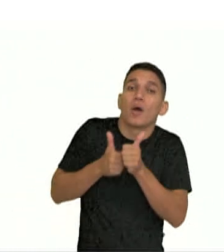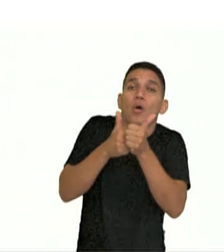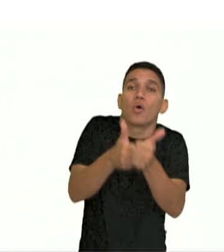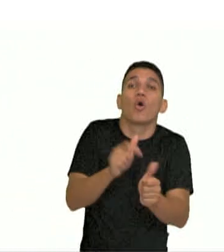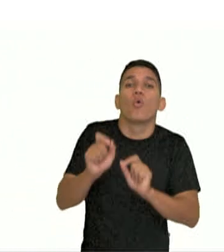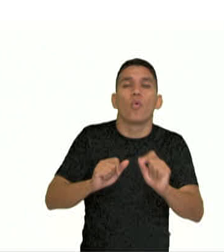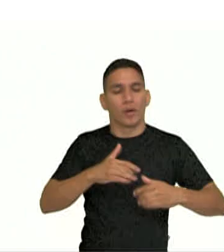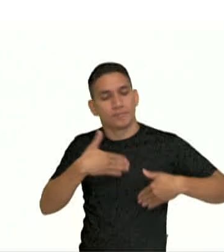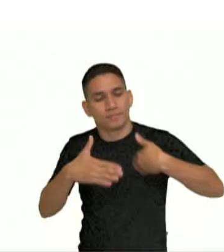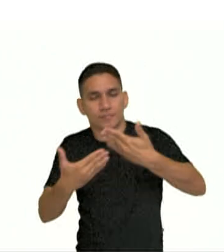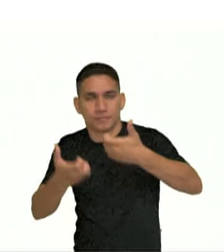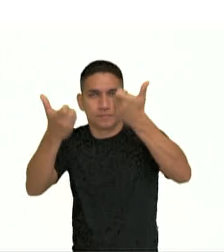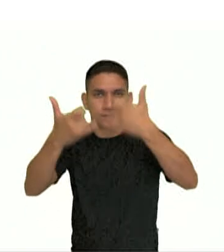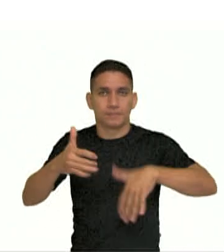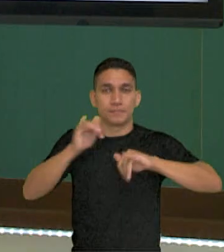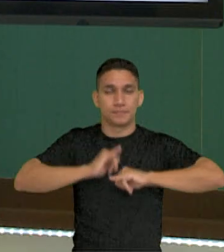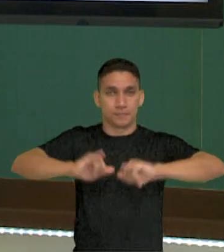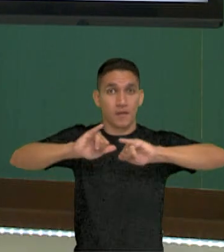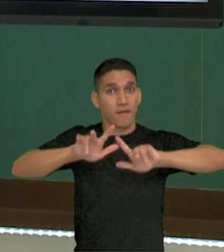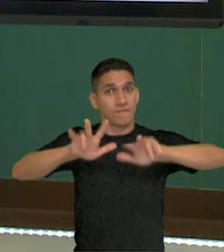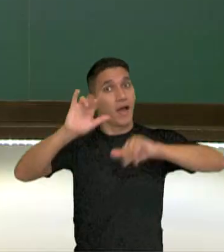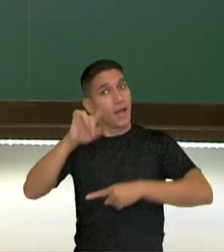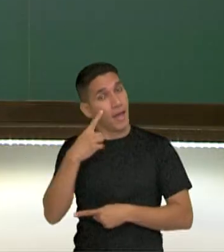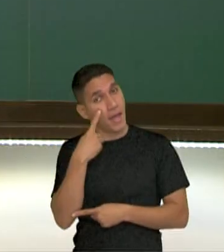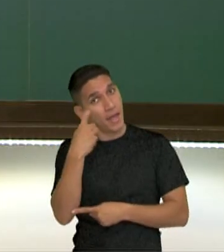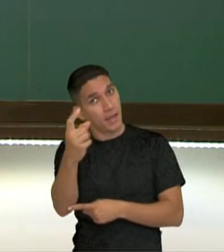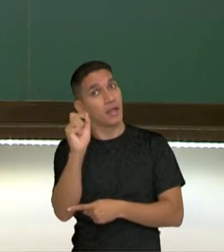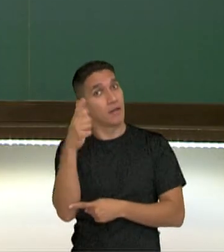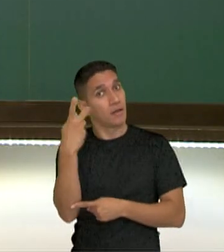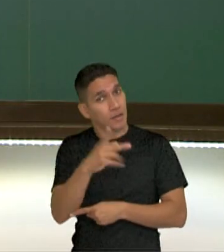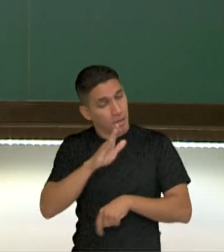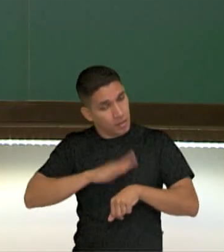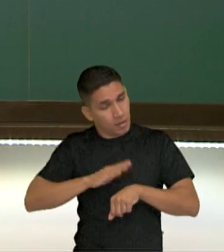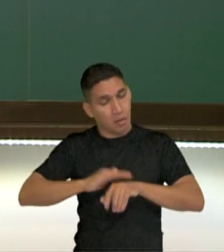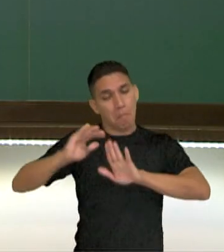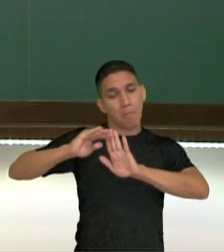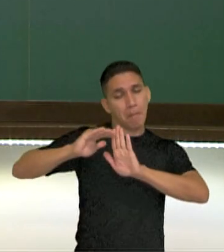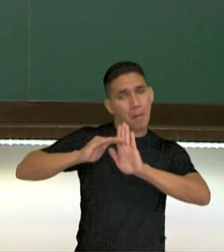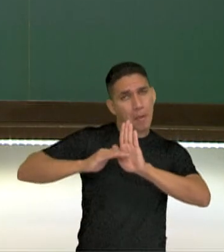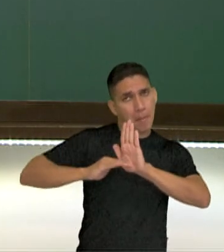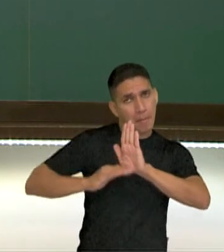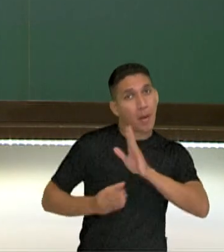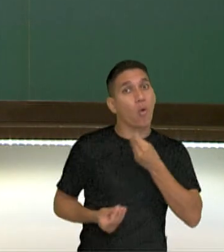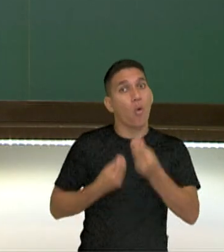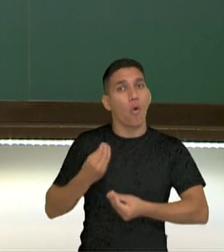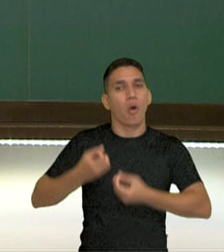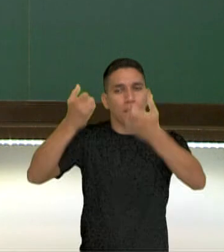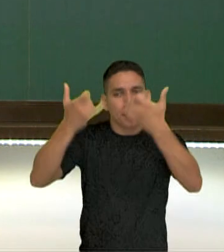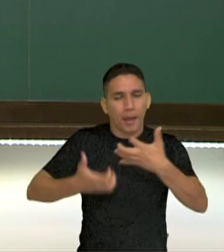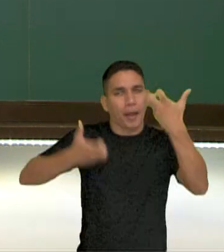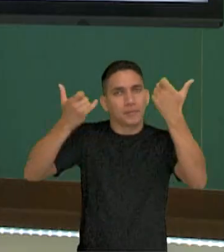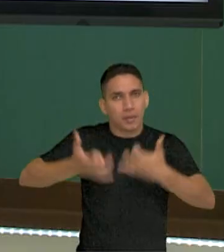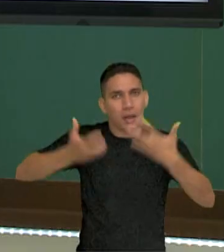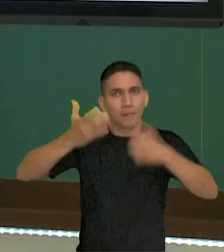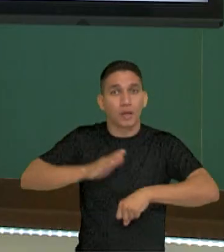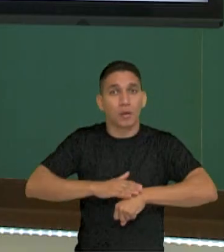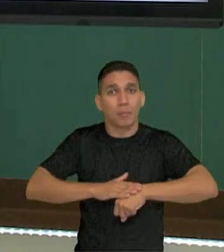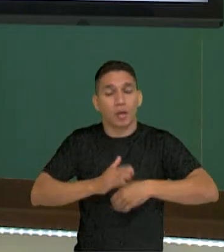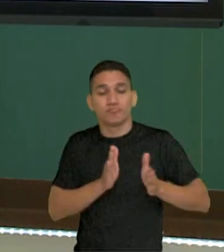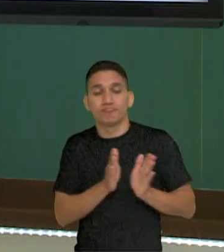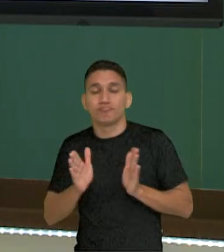sequência do que você irá falar. Isso é muito interessante também, você colocar em tópicos, né, o que você vai falar durante o seu